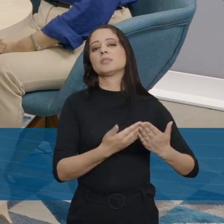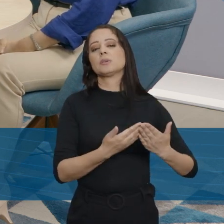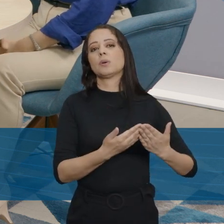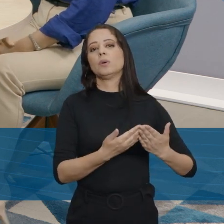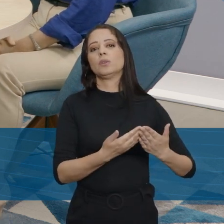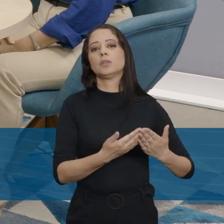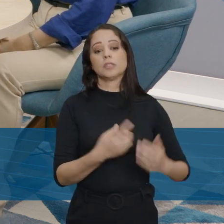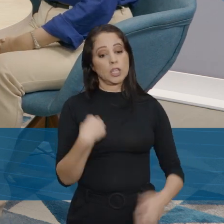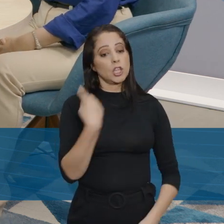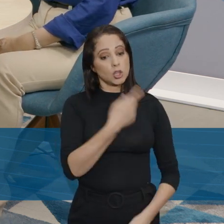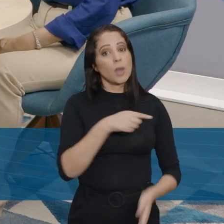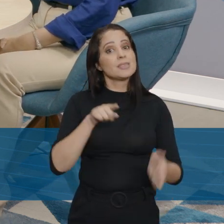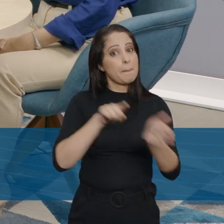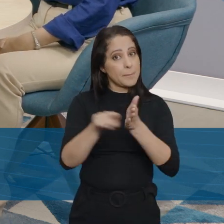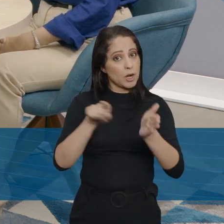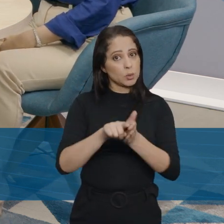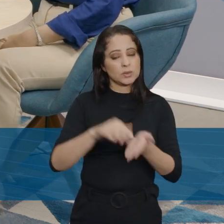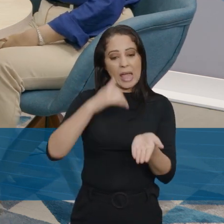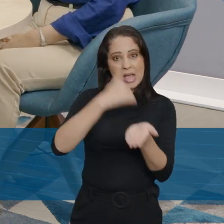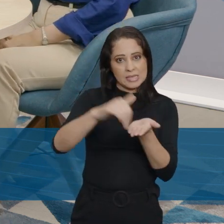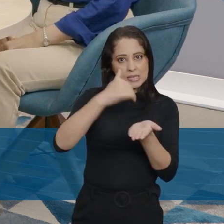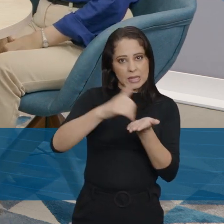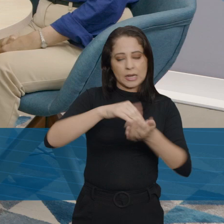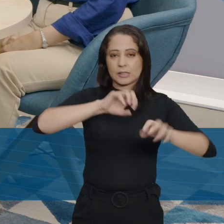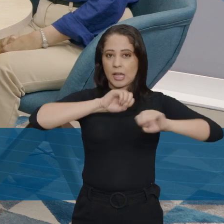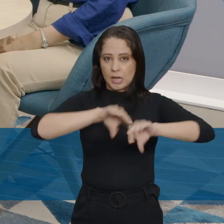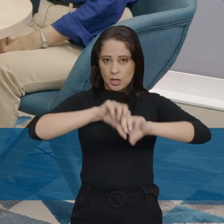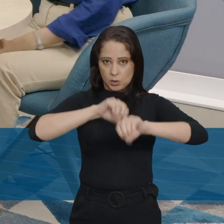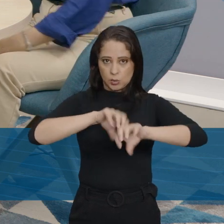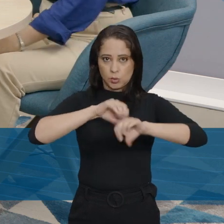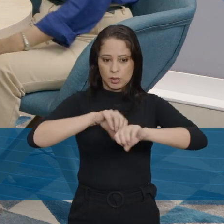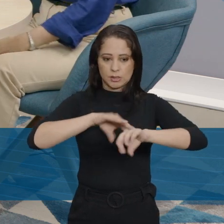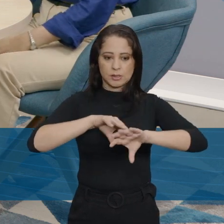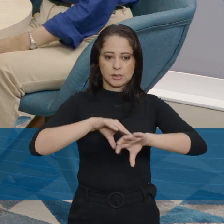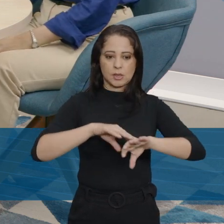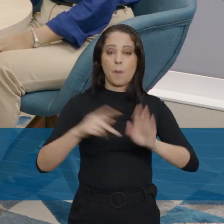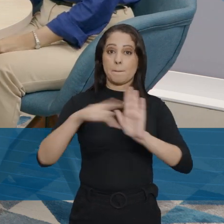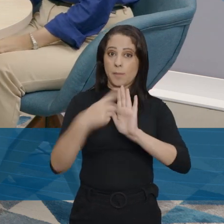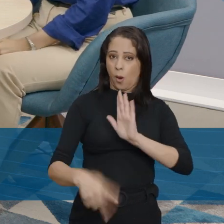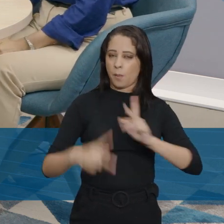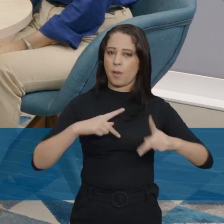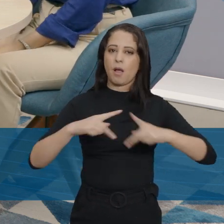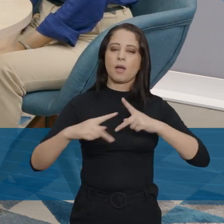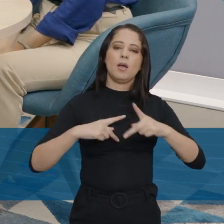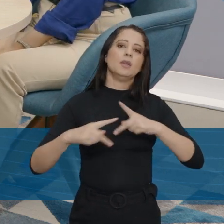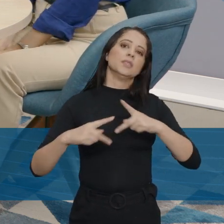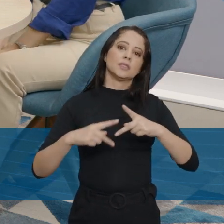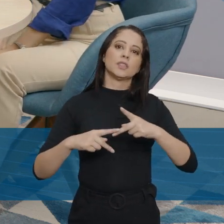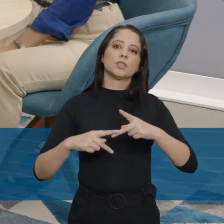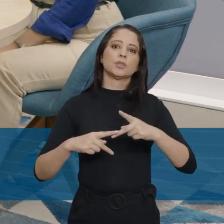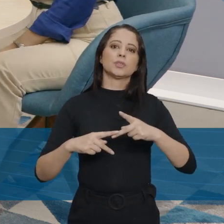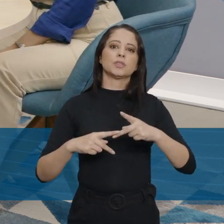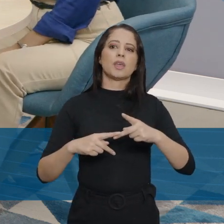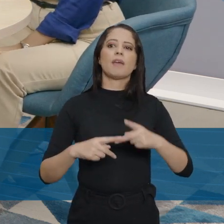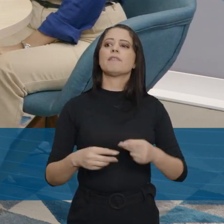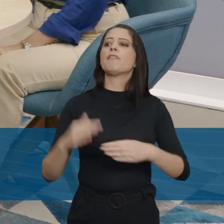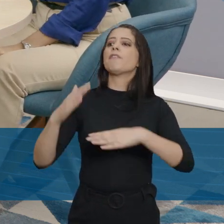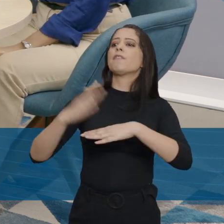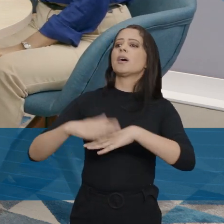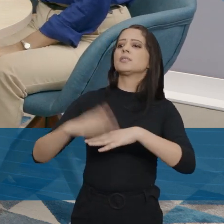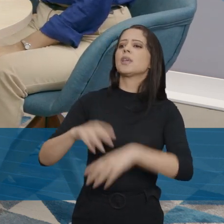coisa. Nós perguntamos para a Secretaria de Educação e Cidadania aqui de São José dos Campos